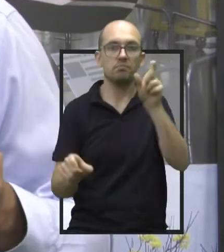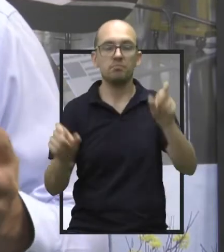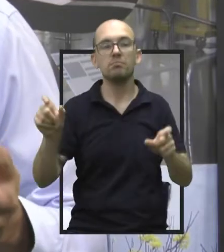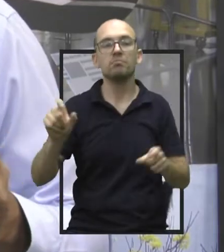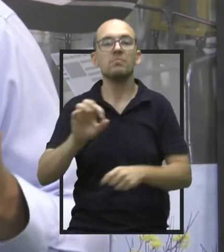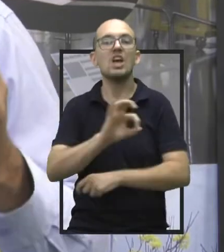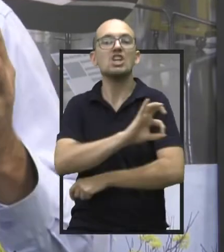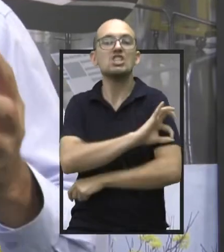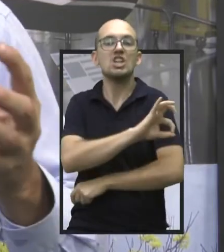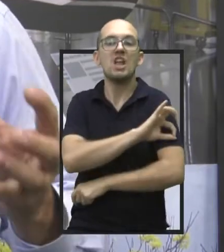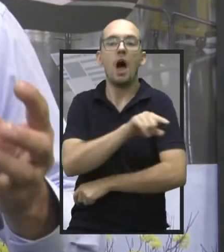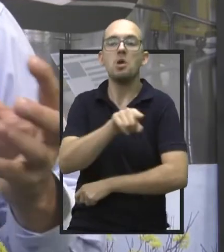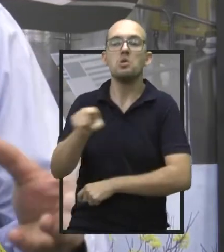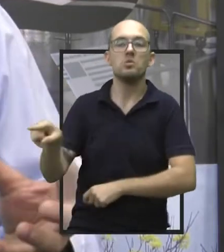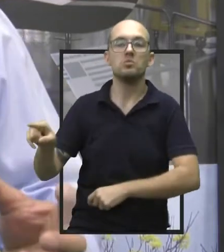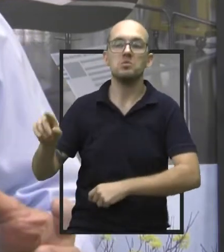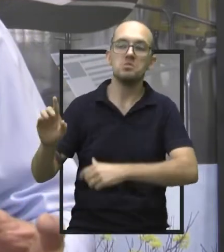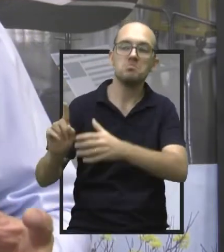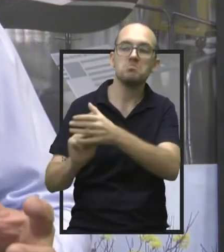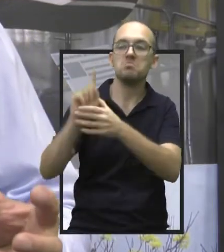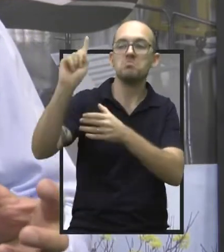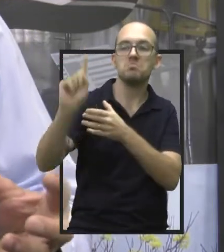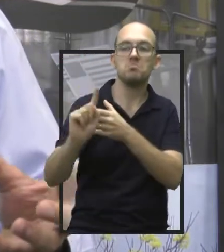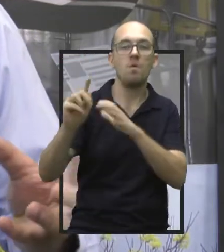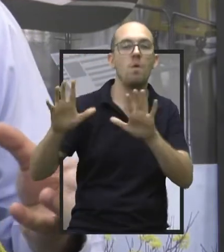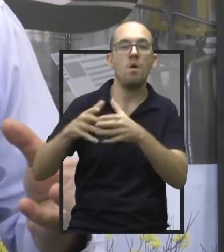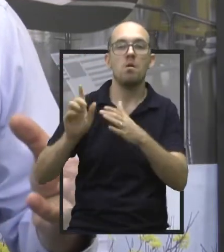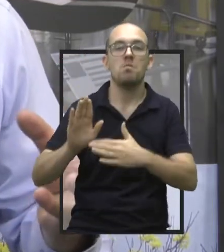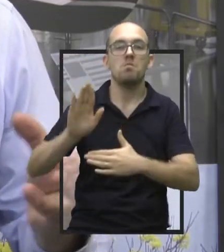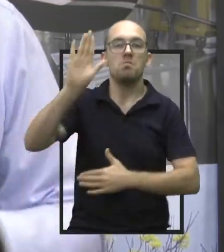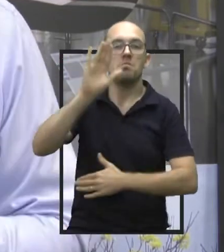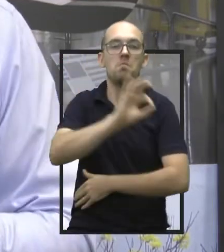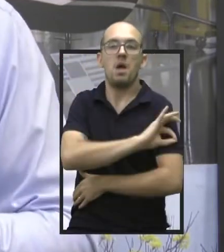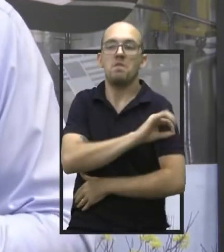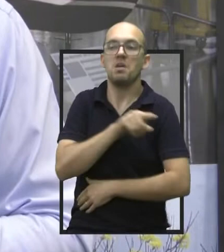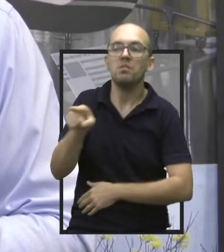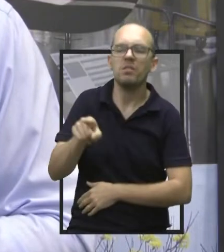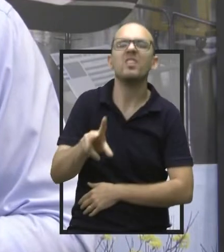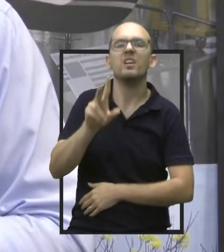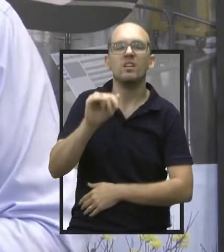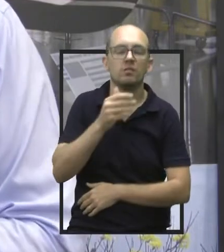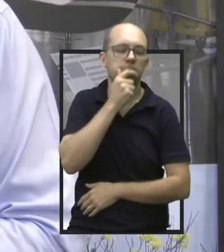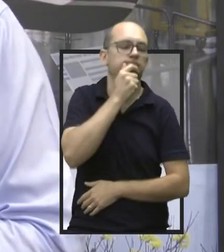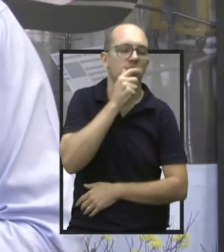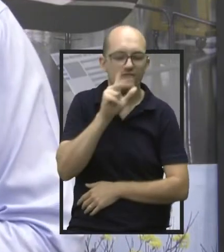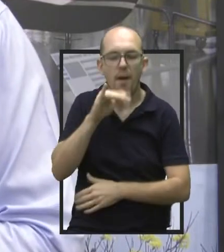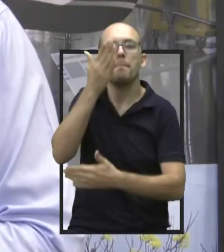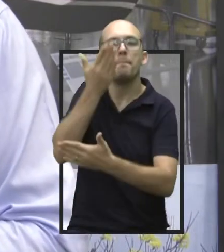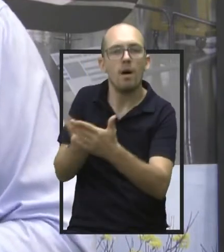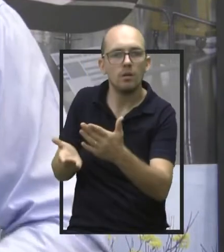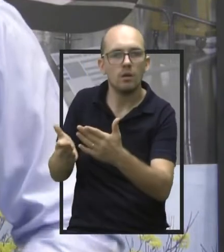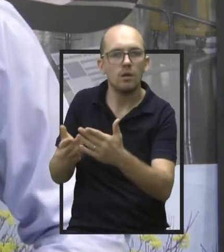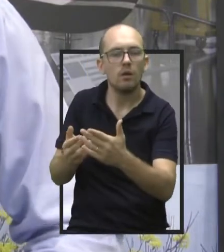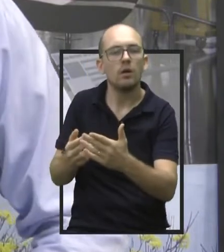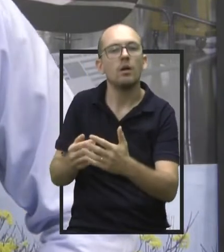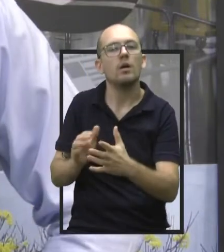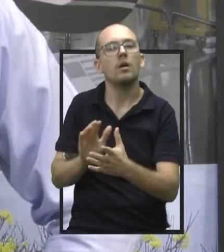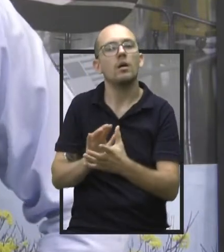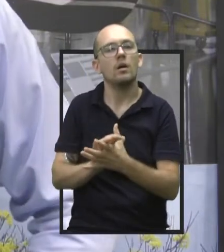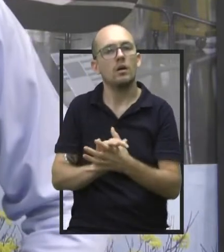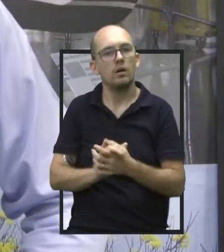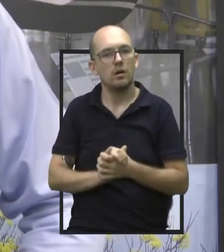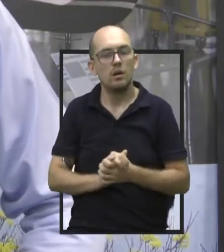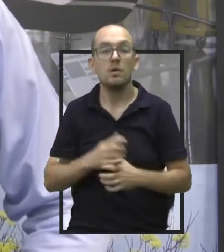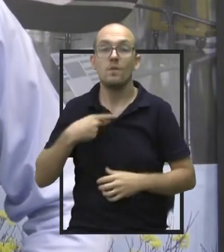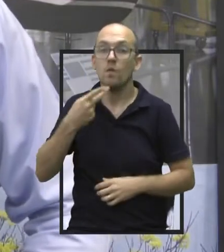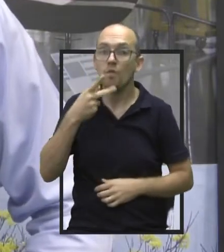da oposição, que eles estão vendo vir aí, os pré-candidatos, perde de novo a eleição. Eu falo aqui